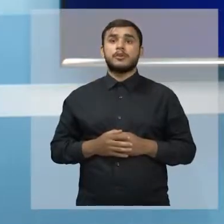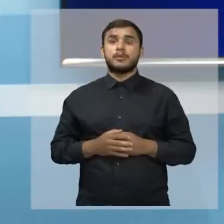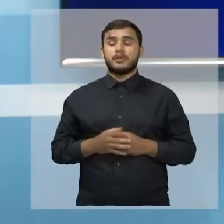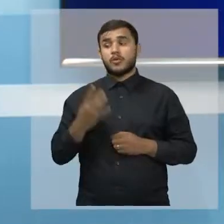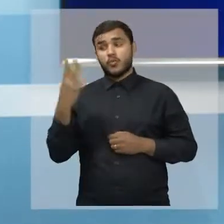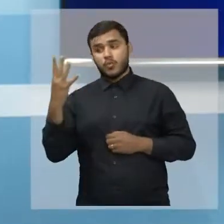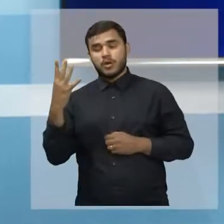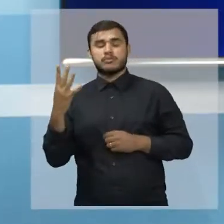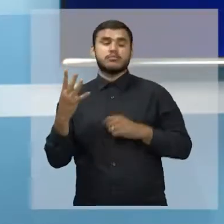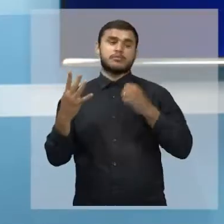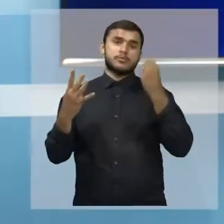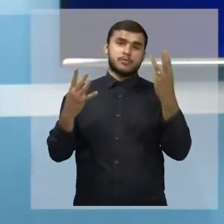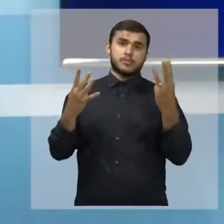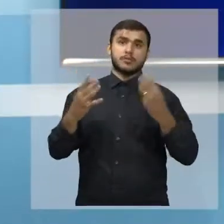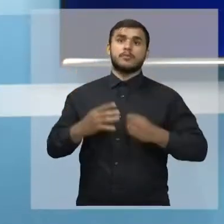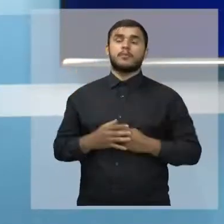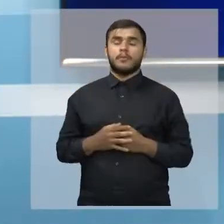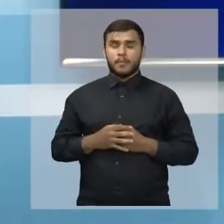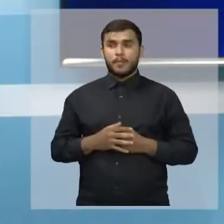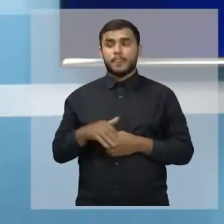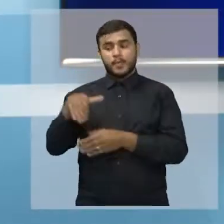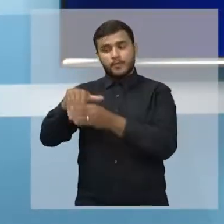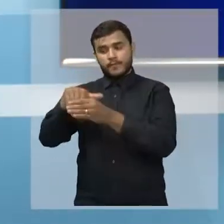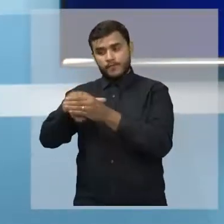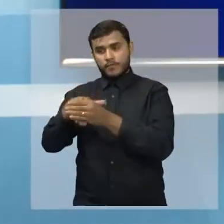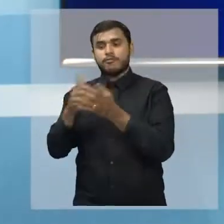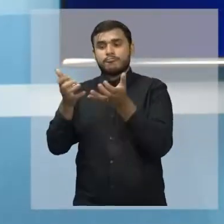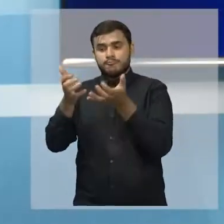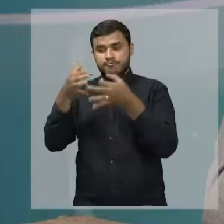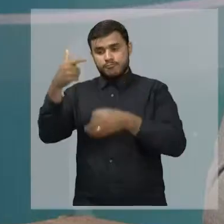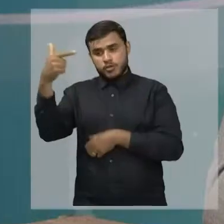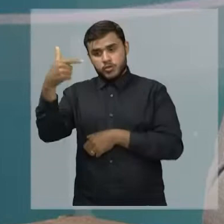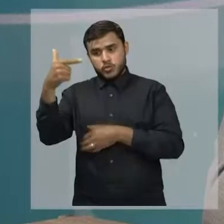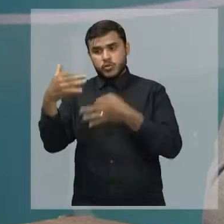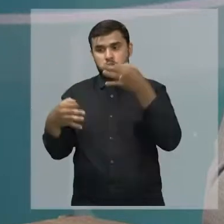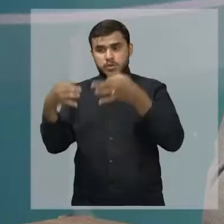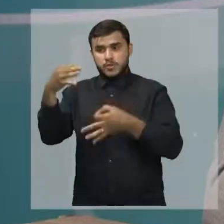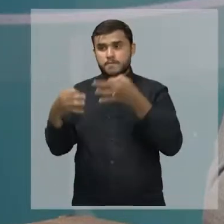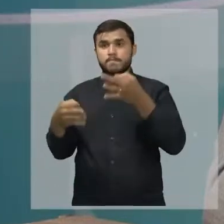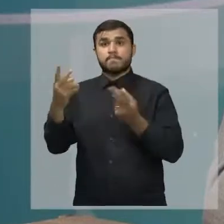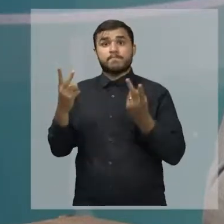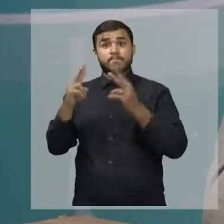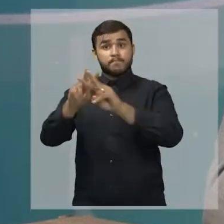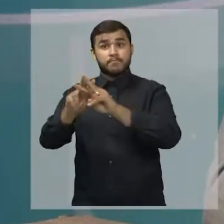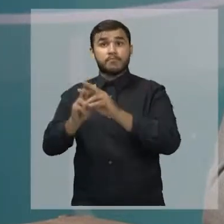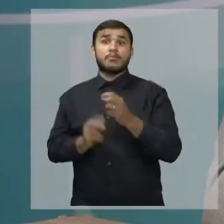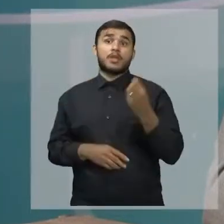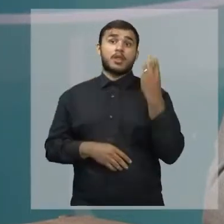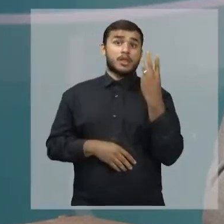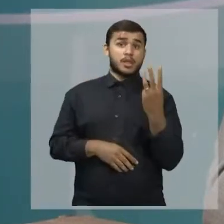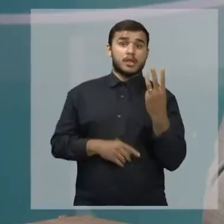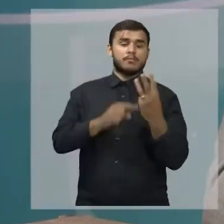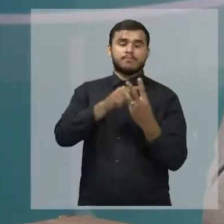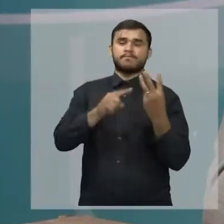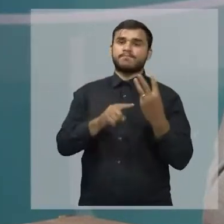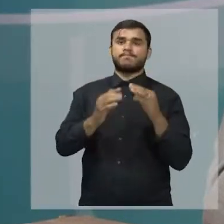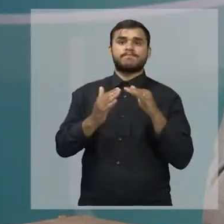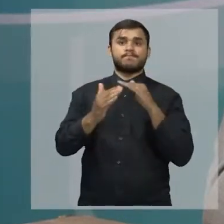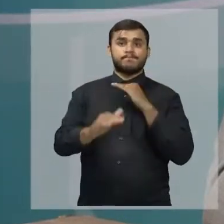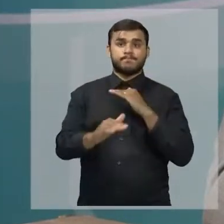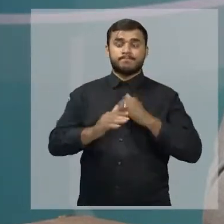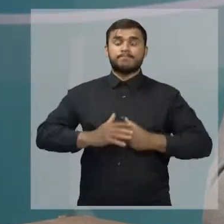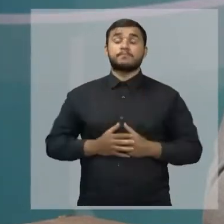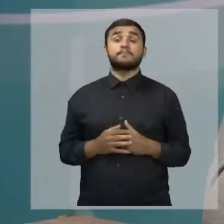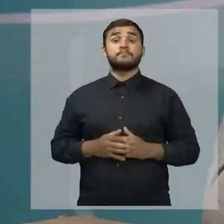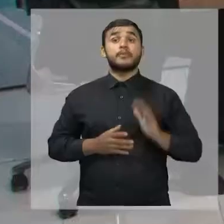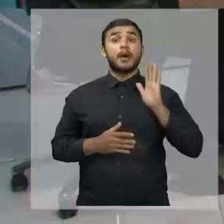4-3. 4 votos a favor do cumprimento da pena a partir de segunda instância e 3 contra. Só que os 4